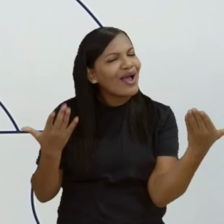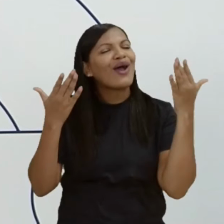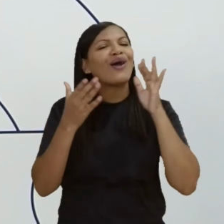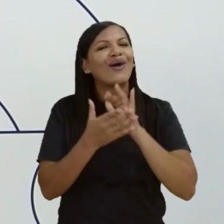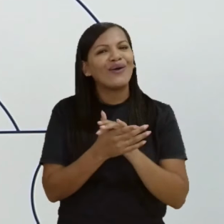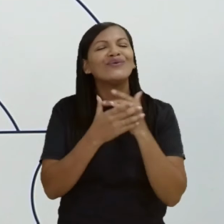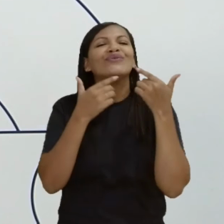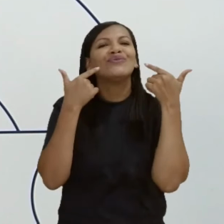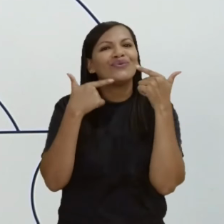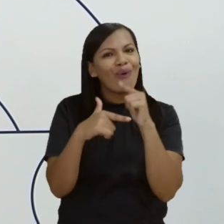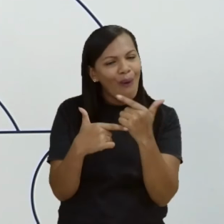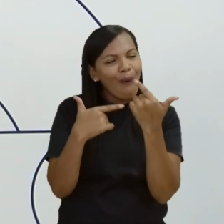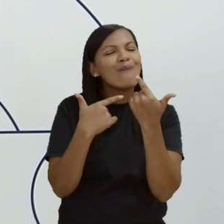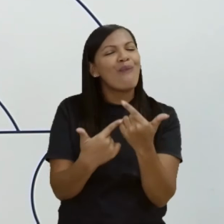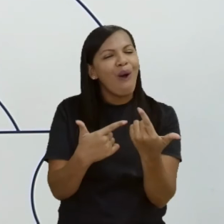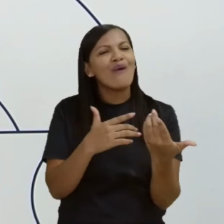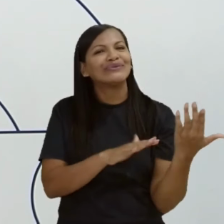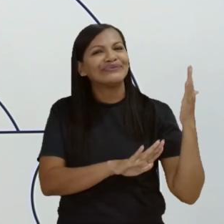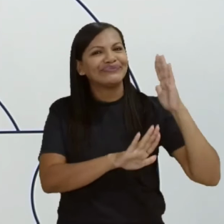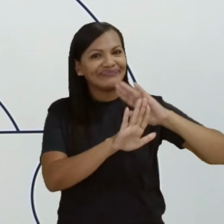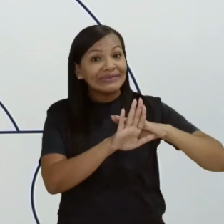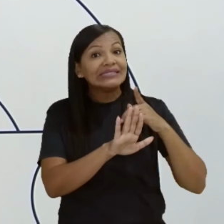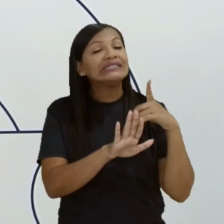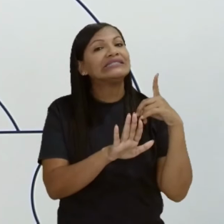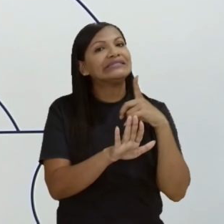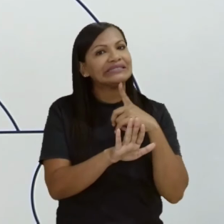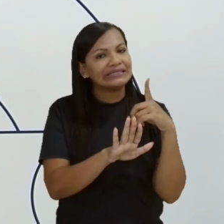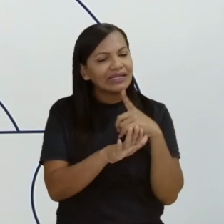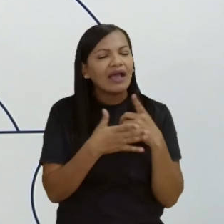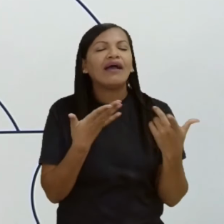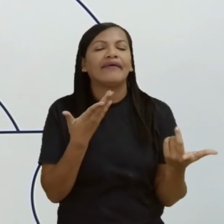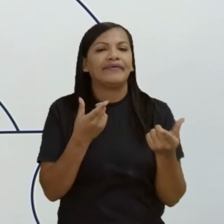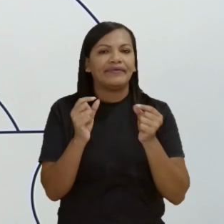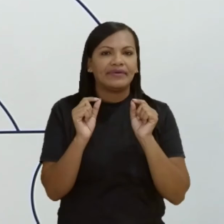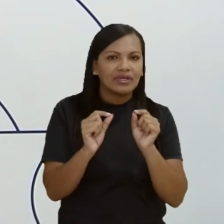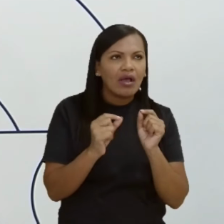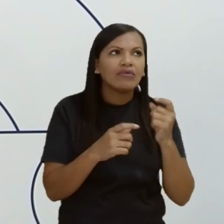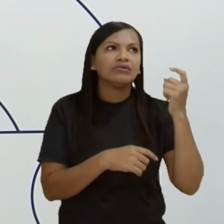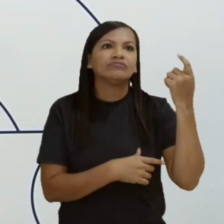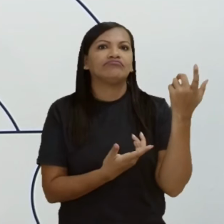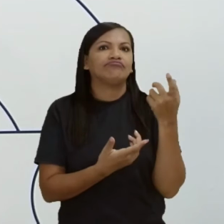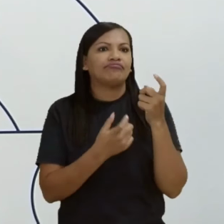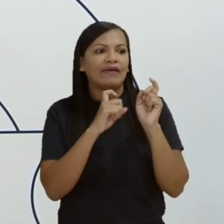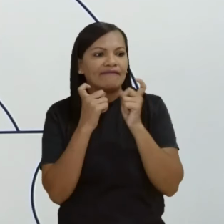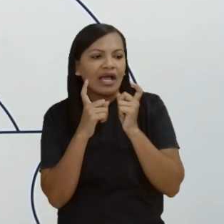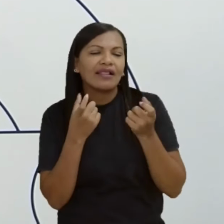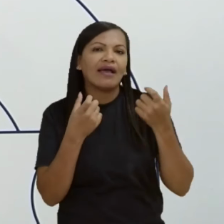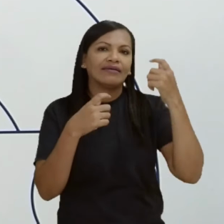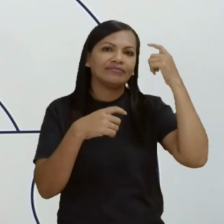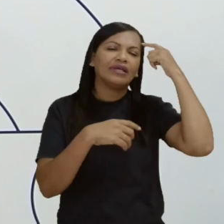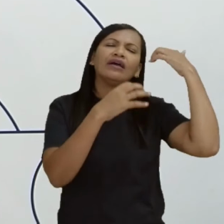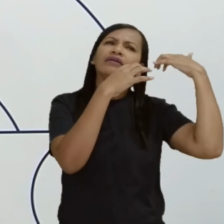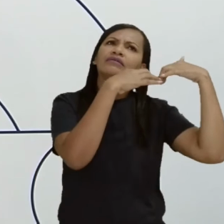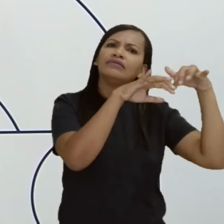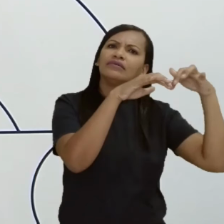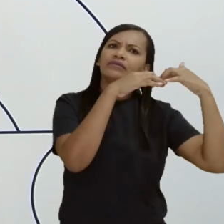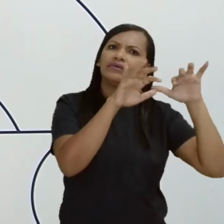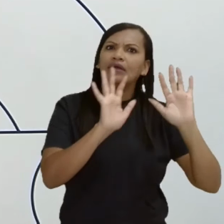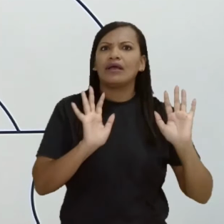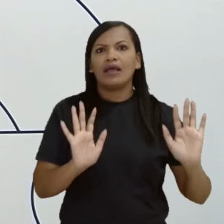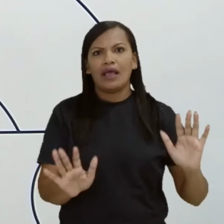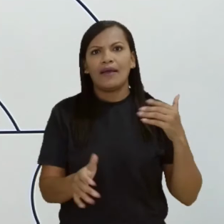usado propositalmente para fazer uma crítica, uma reflexão, tudo bem? E